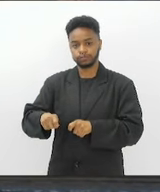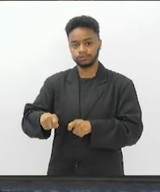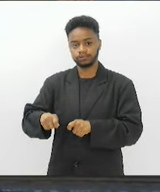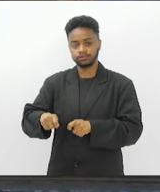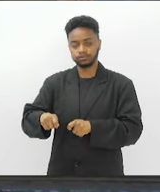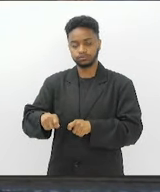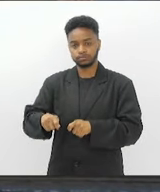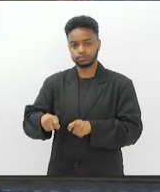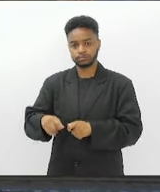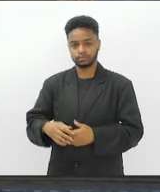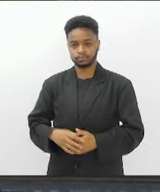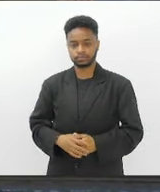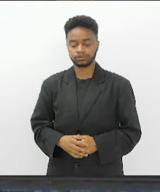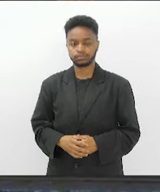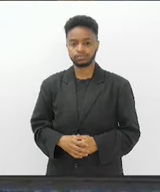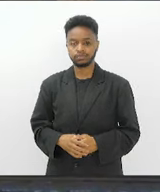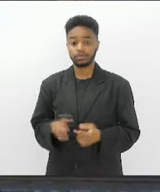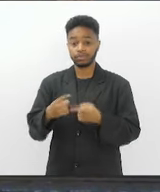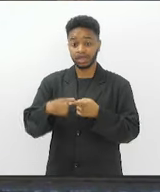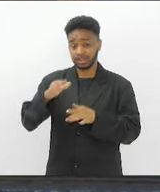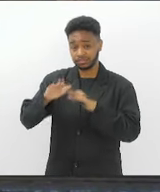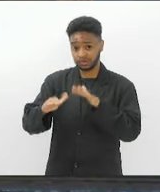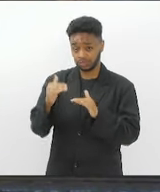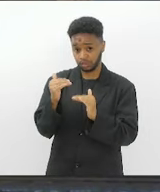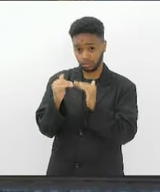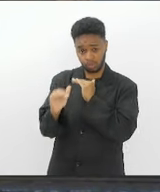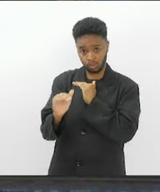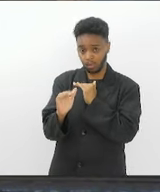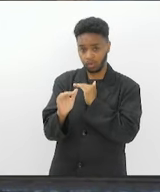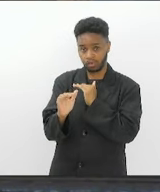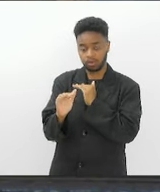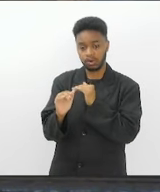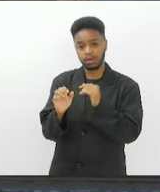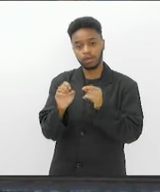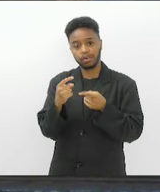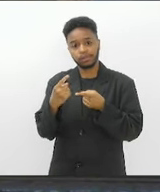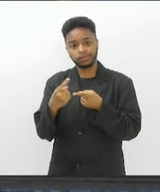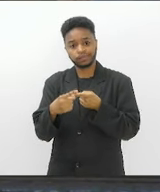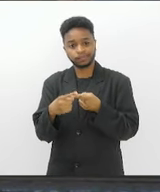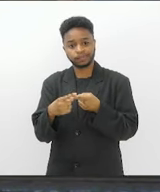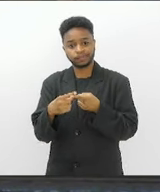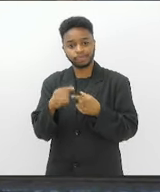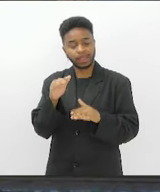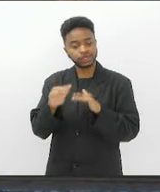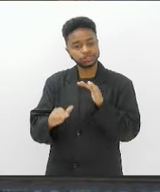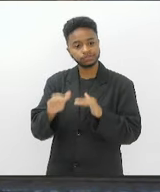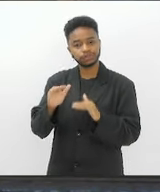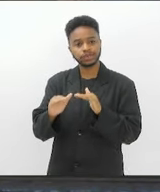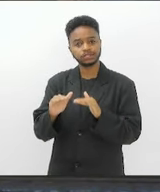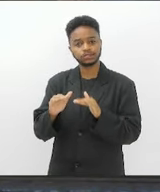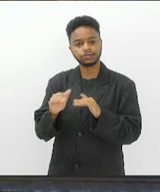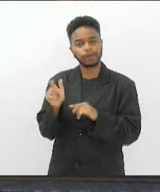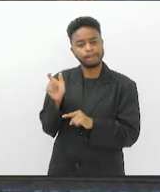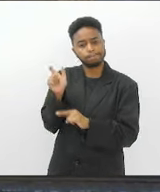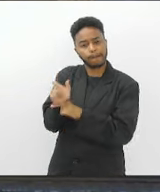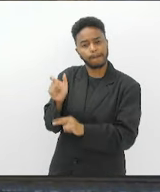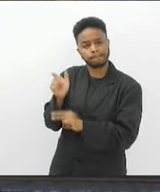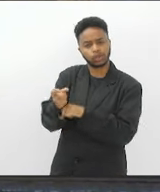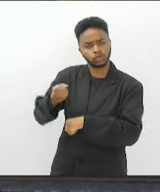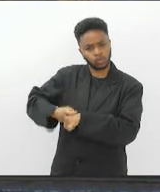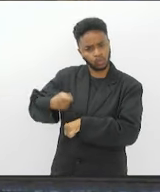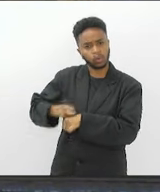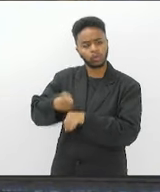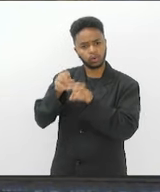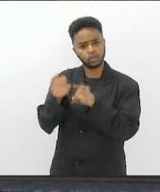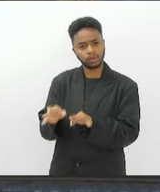que discordando, ainda que fazendo críticas duras,